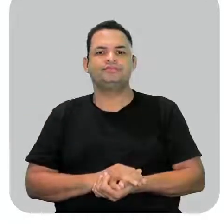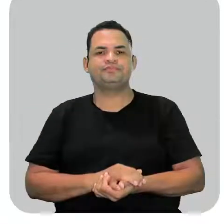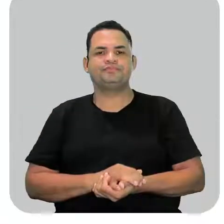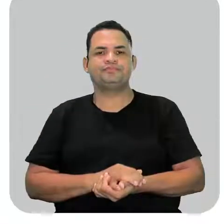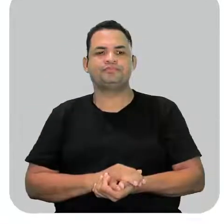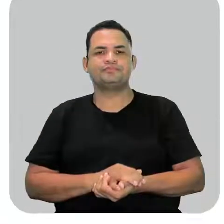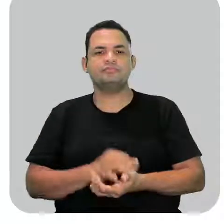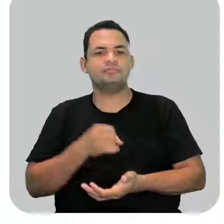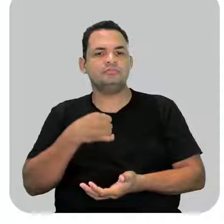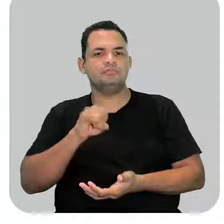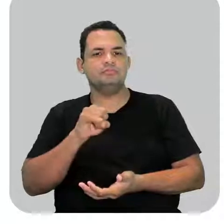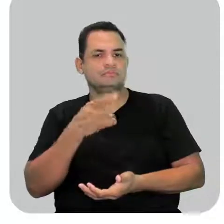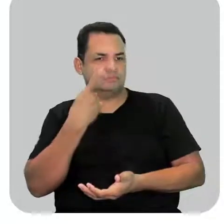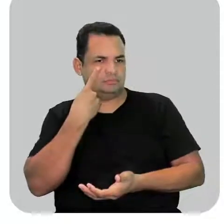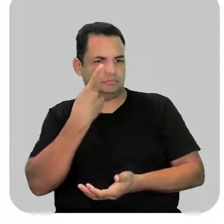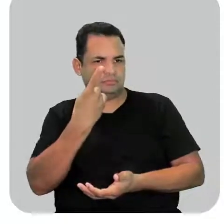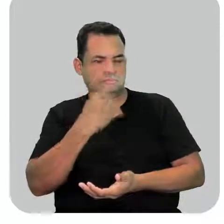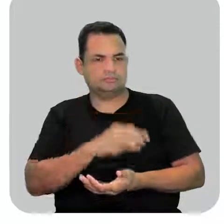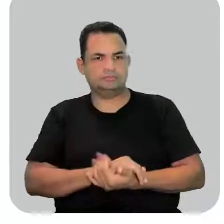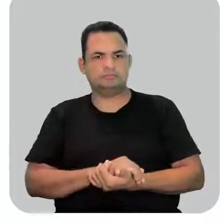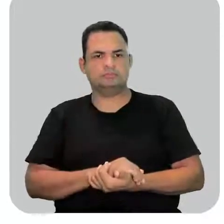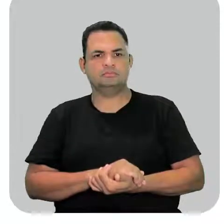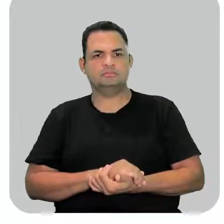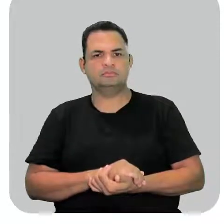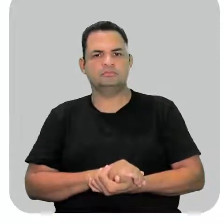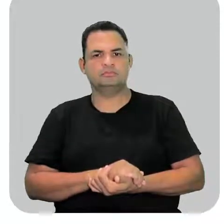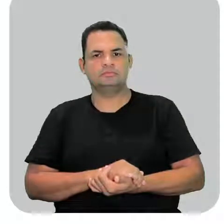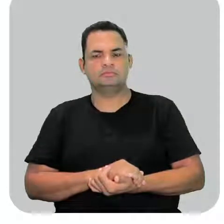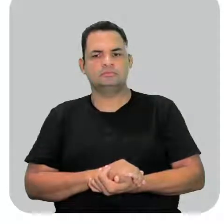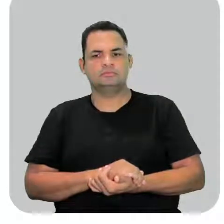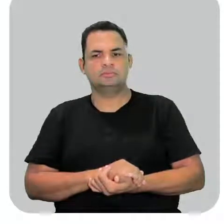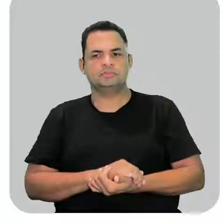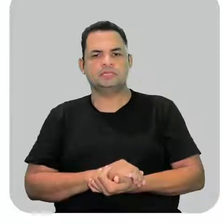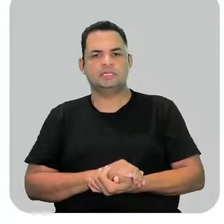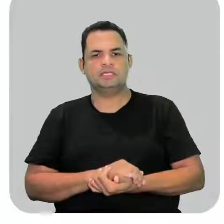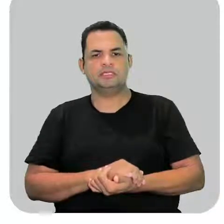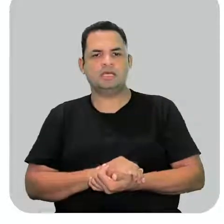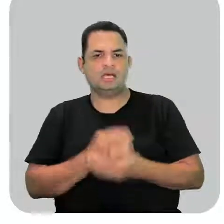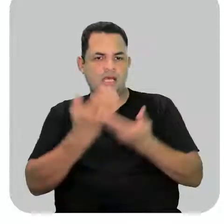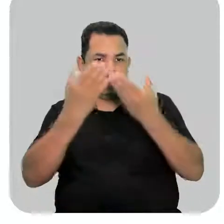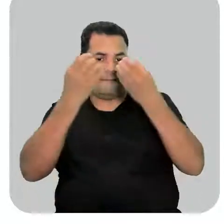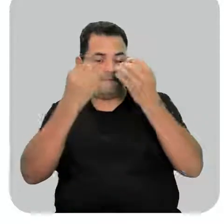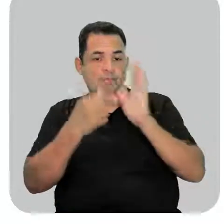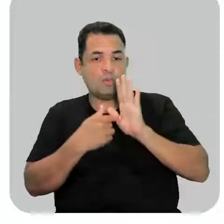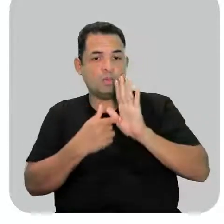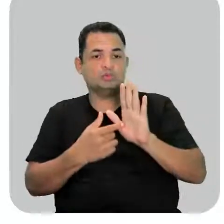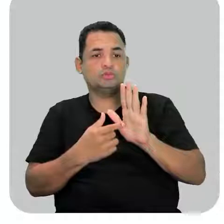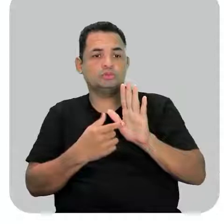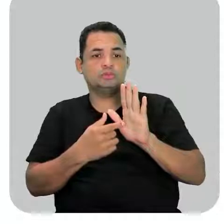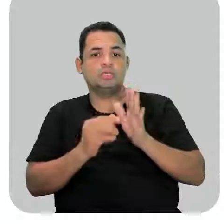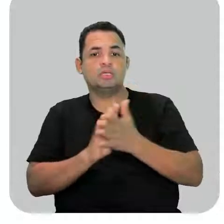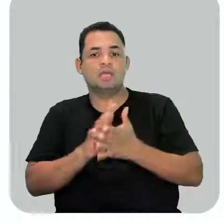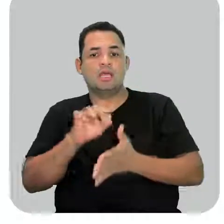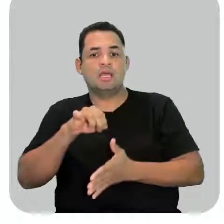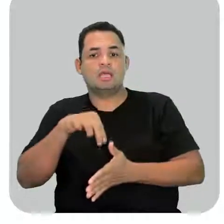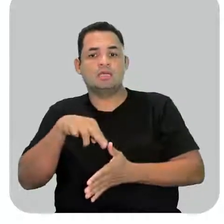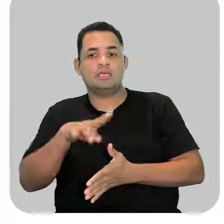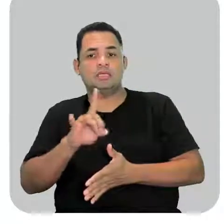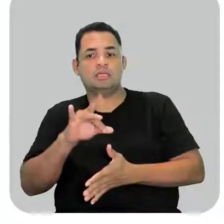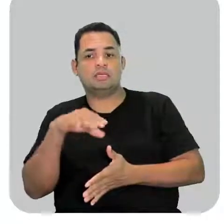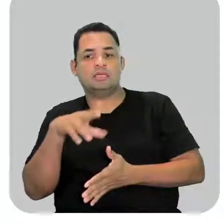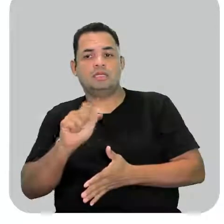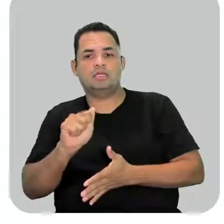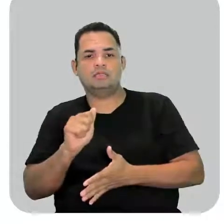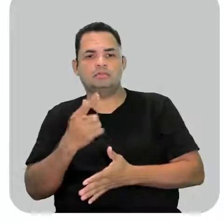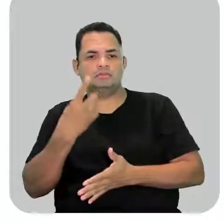Se a gente for observar aqui, ó, ele está falando que pertence à função nitrila. Então, você já tem